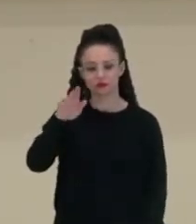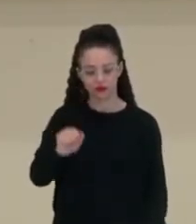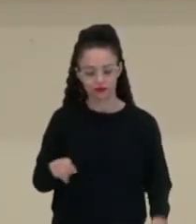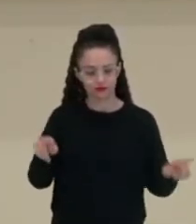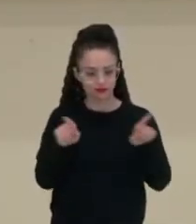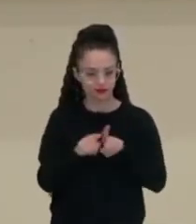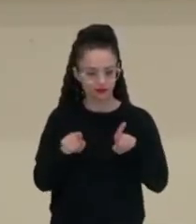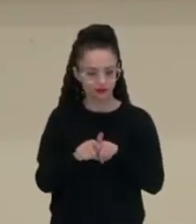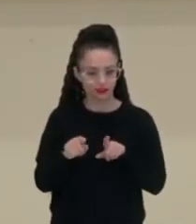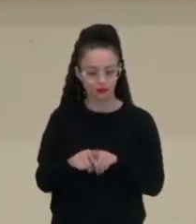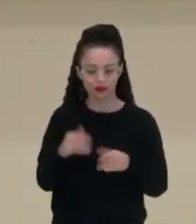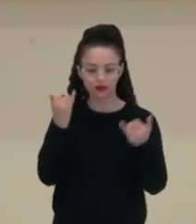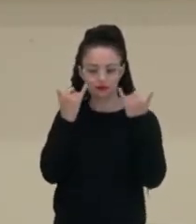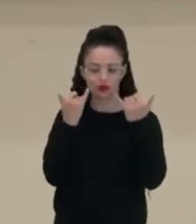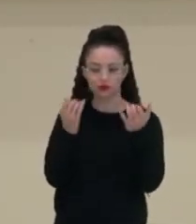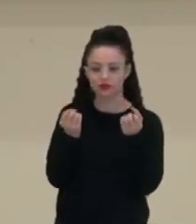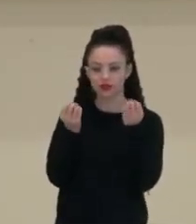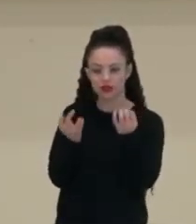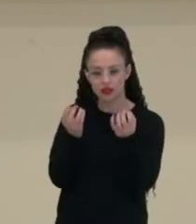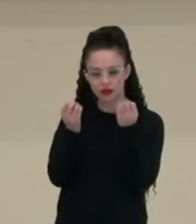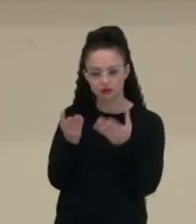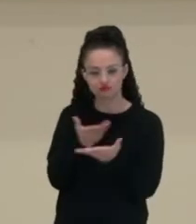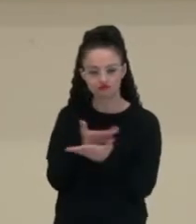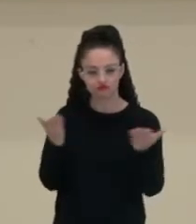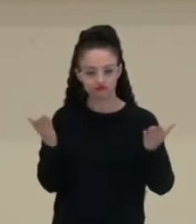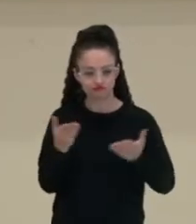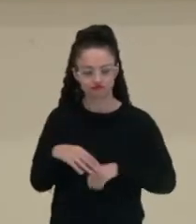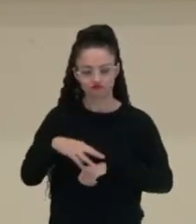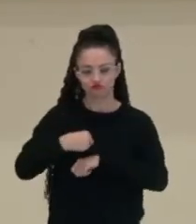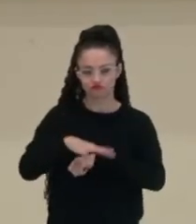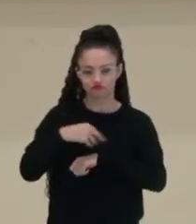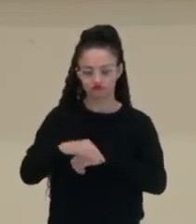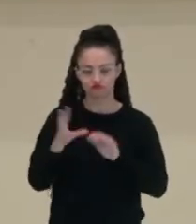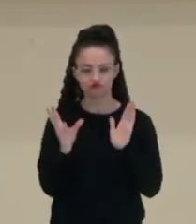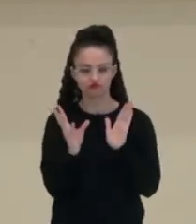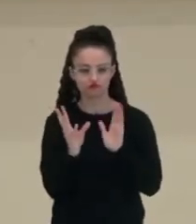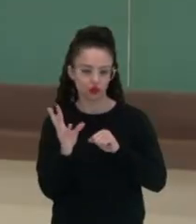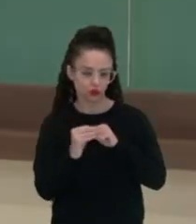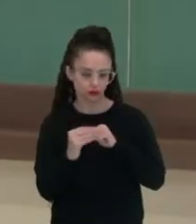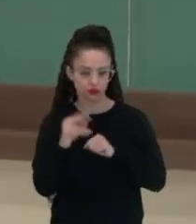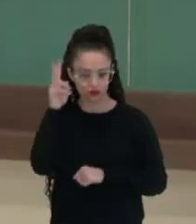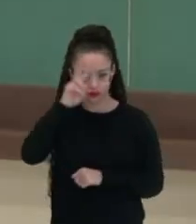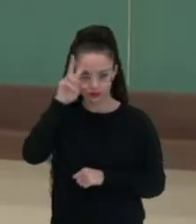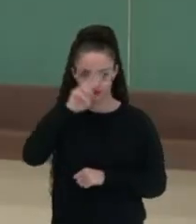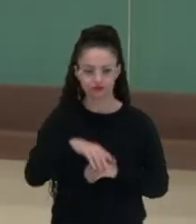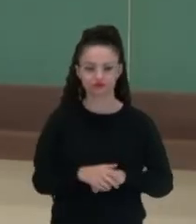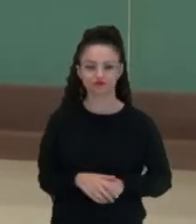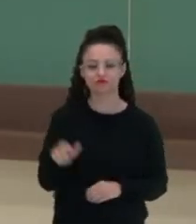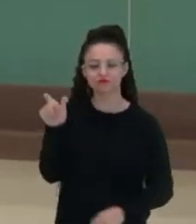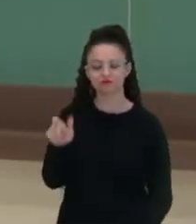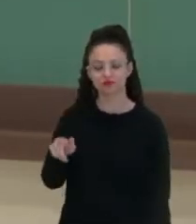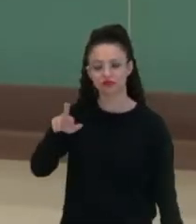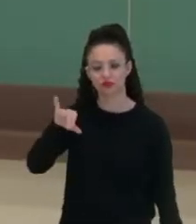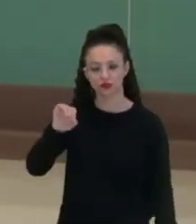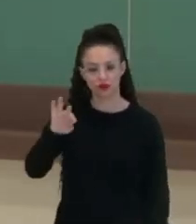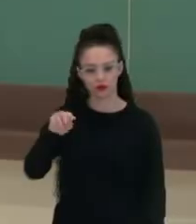trazer informações, entretenimento, né, e conhecimento também históricos. Os griots são